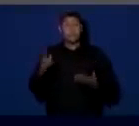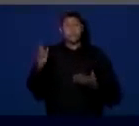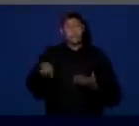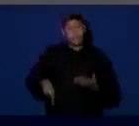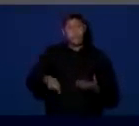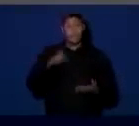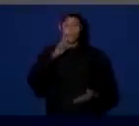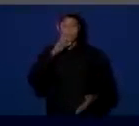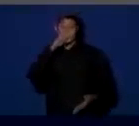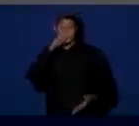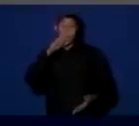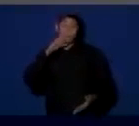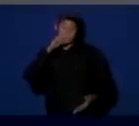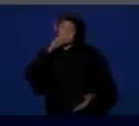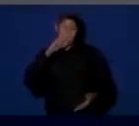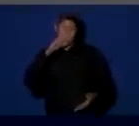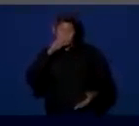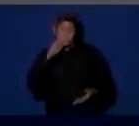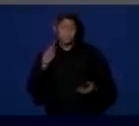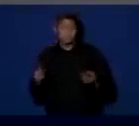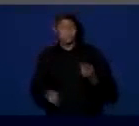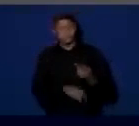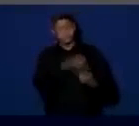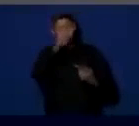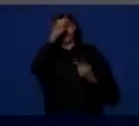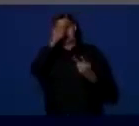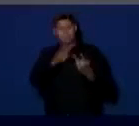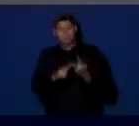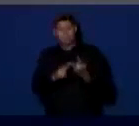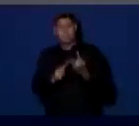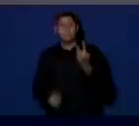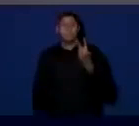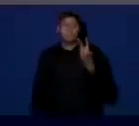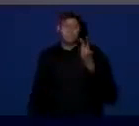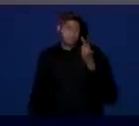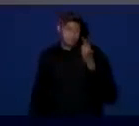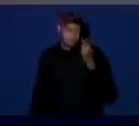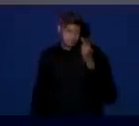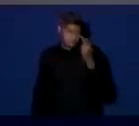é uma ameaça, né? O segundo ponto, né,